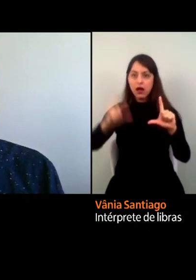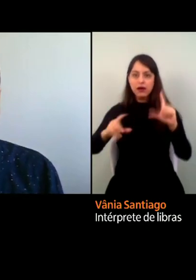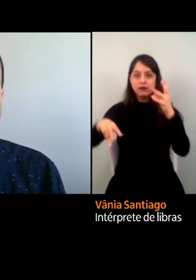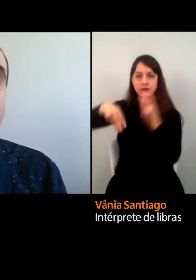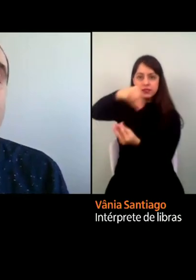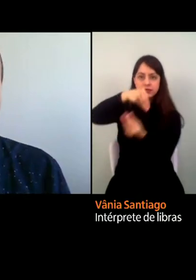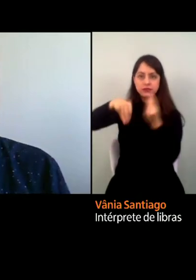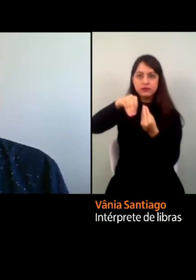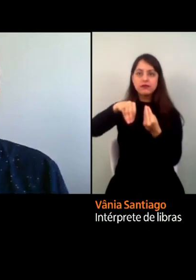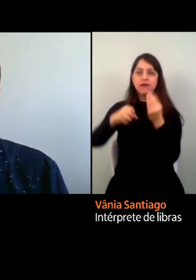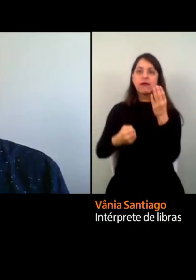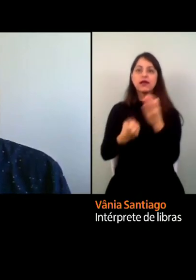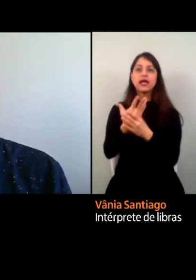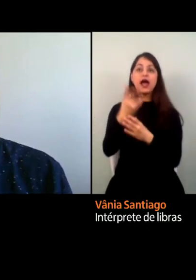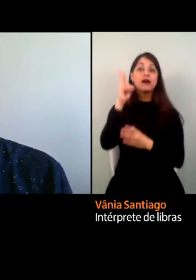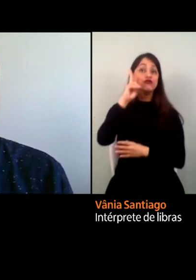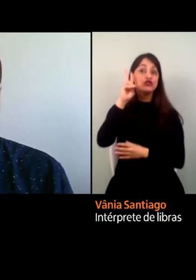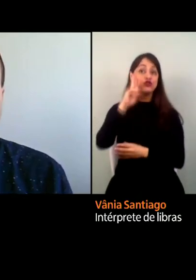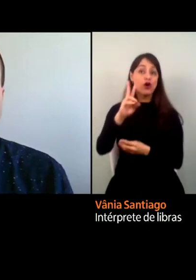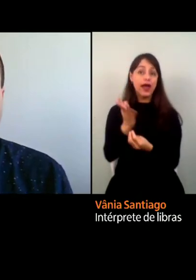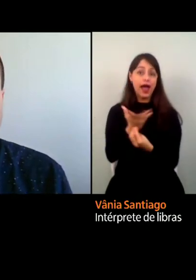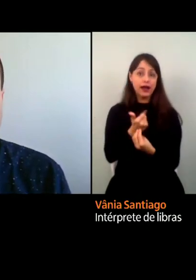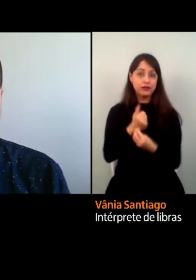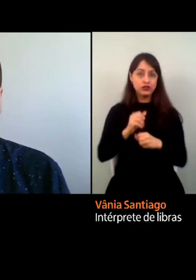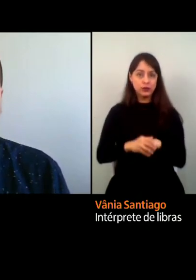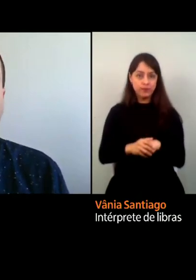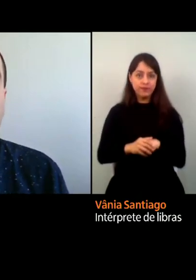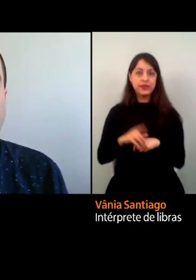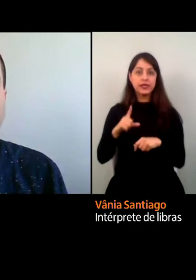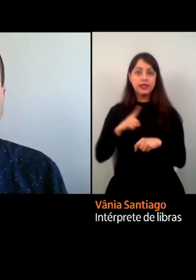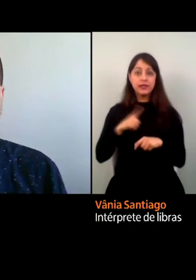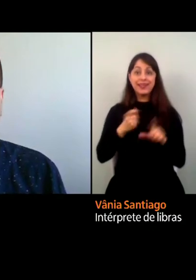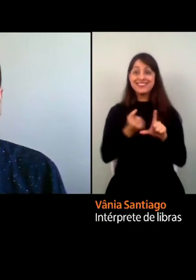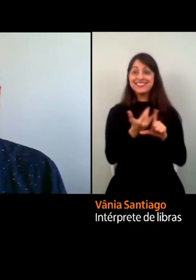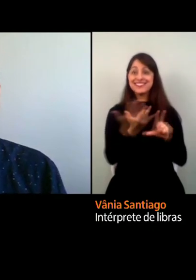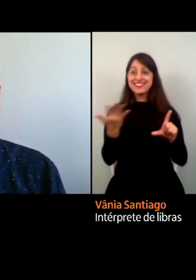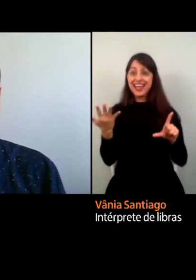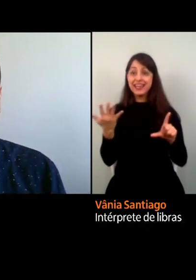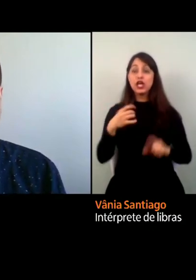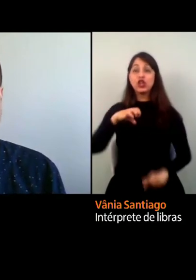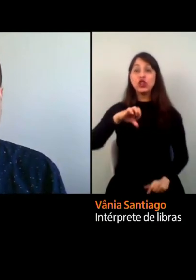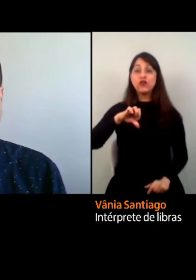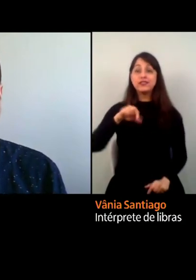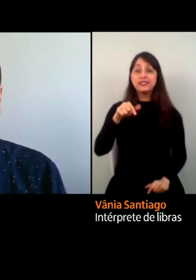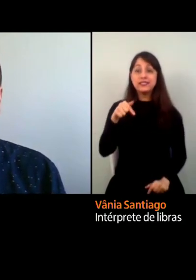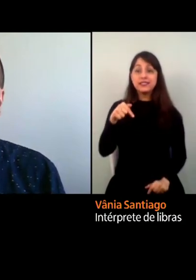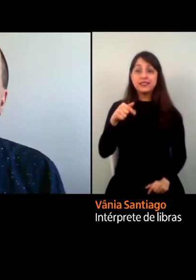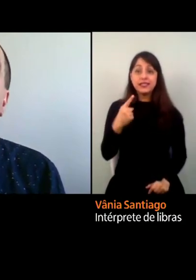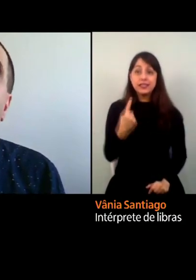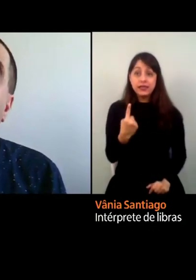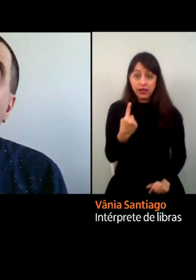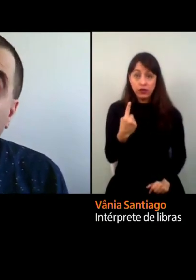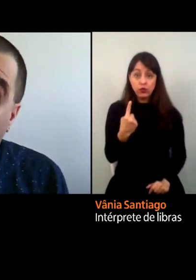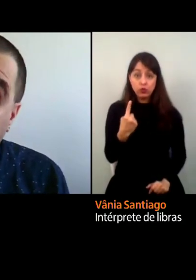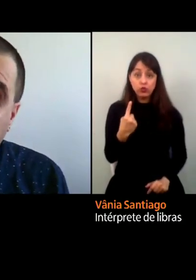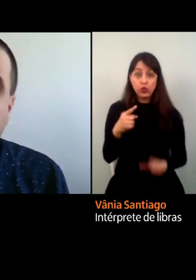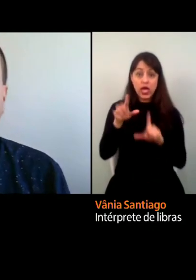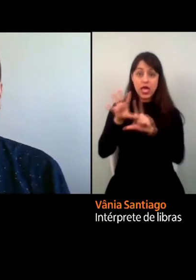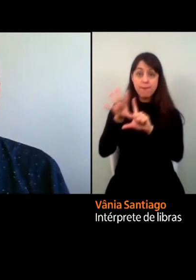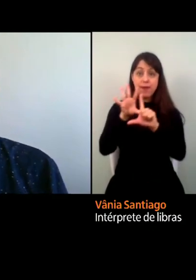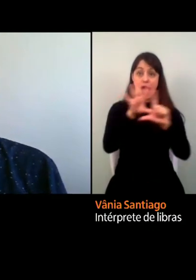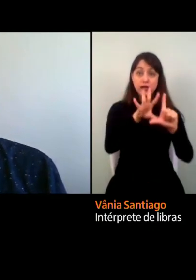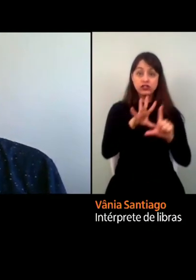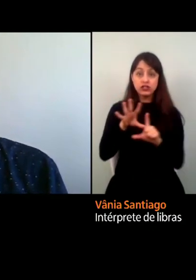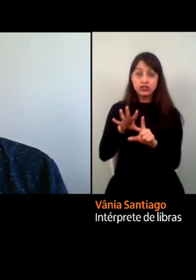63 painéis, com 971 itens, as imagens foram organizadas como